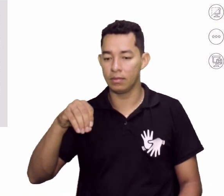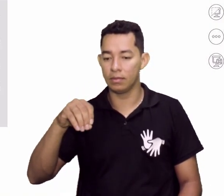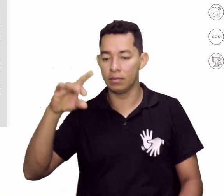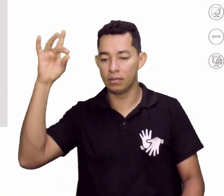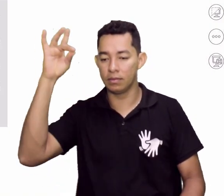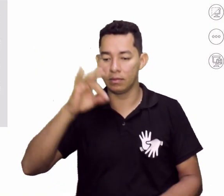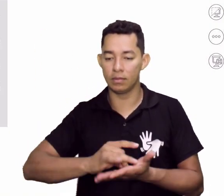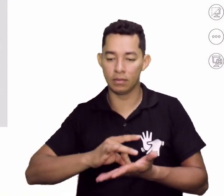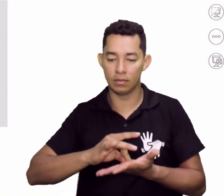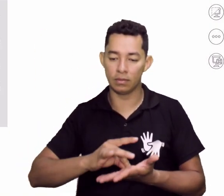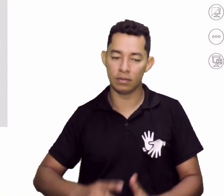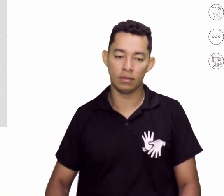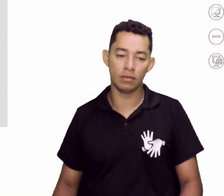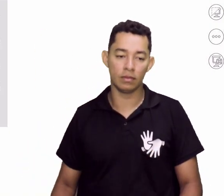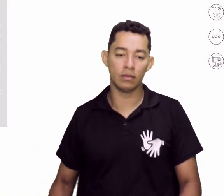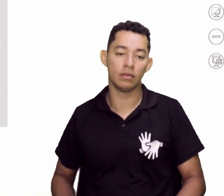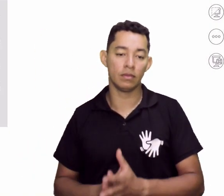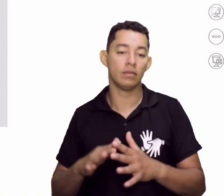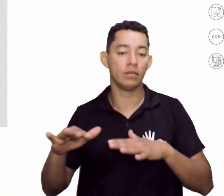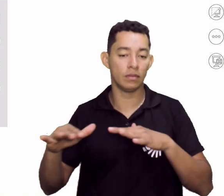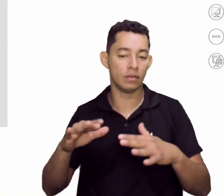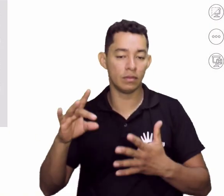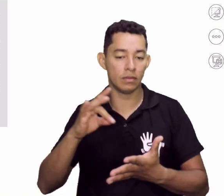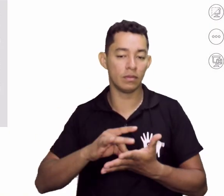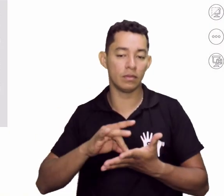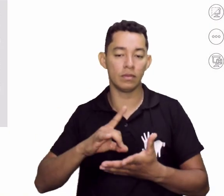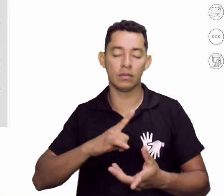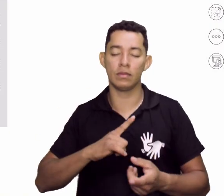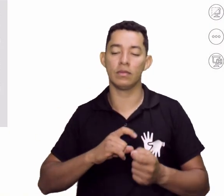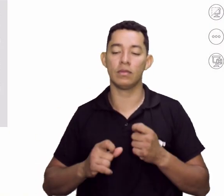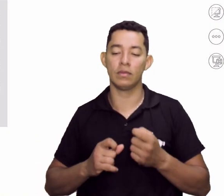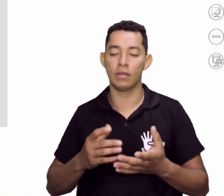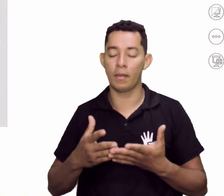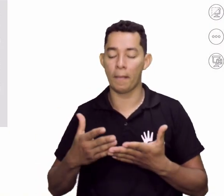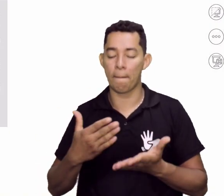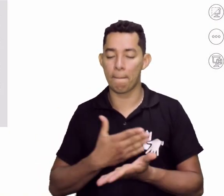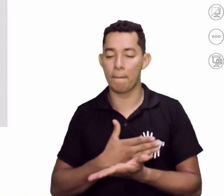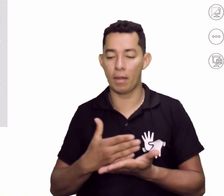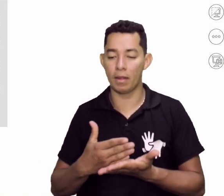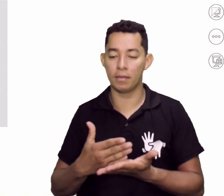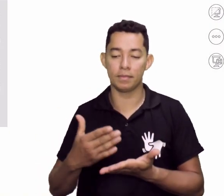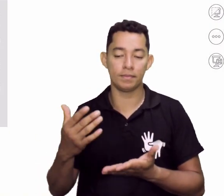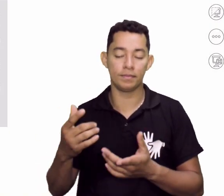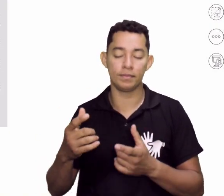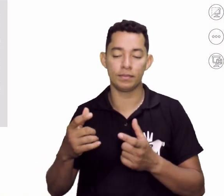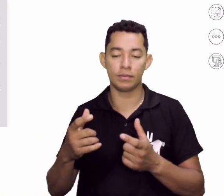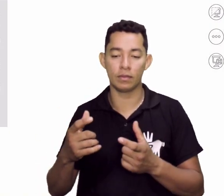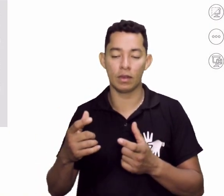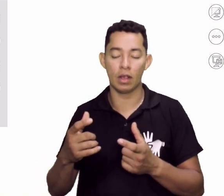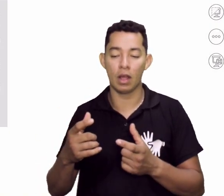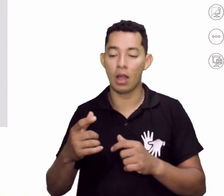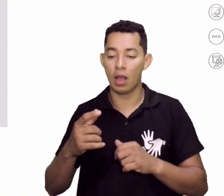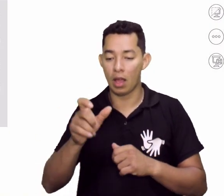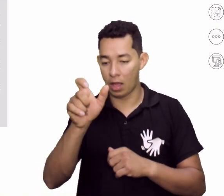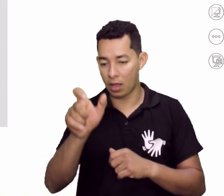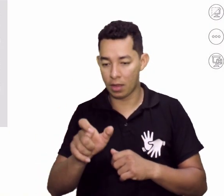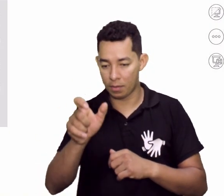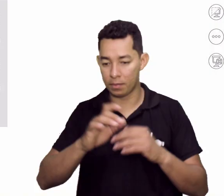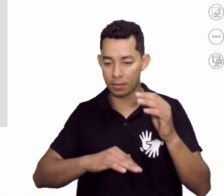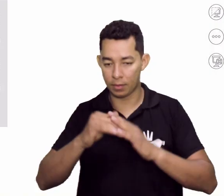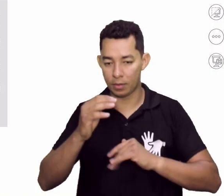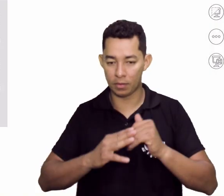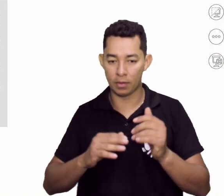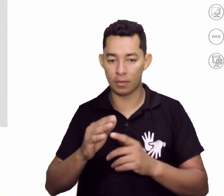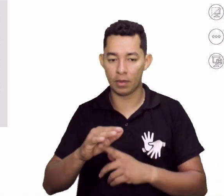concretismo. O movimento concretista tem como percussores os holandeses Mondrian e Theo